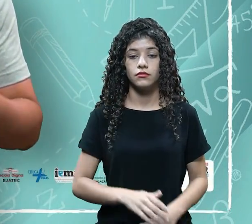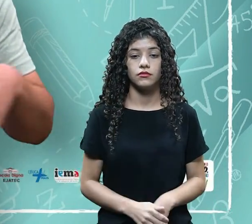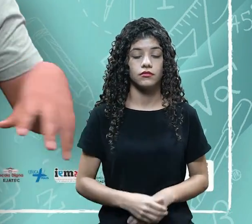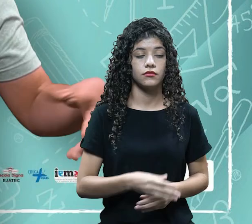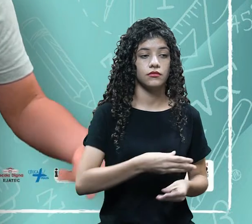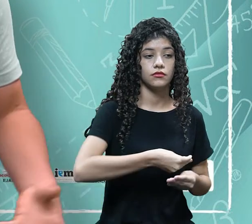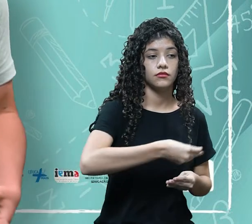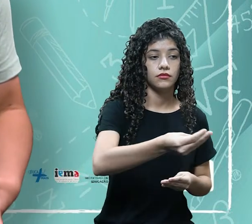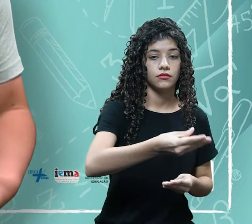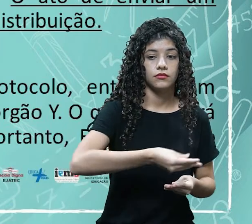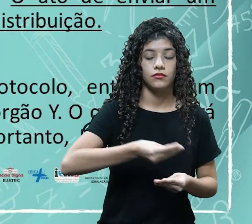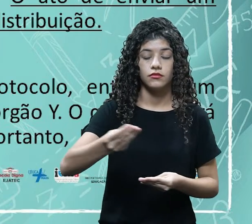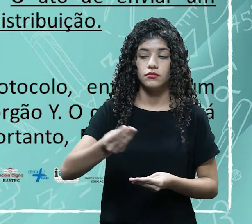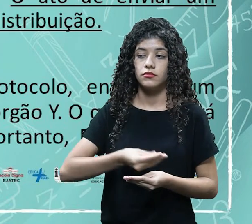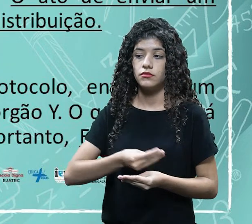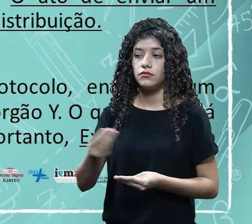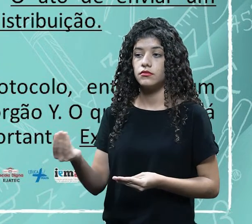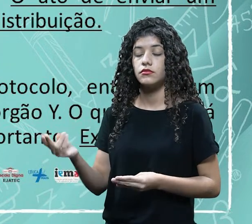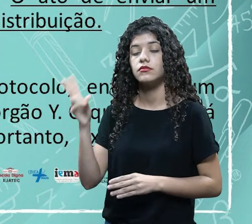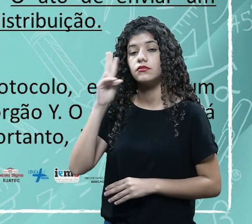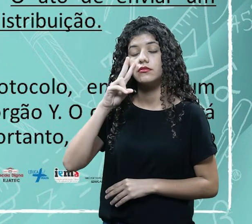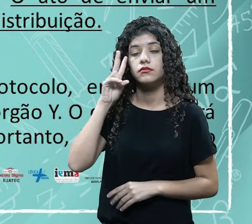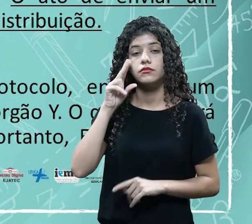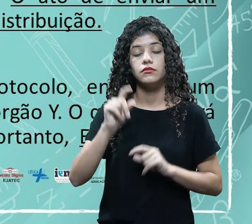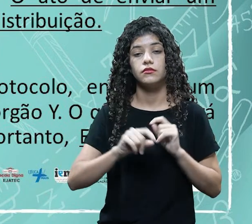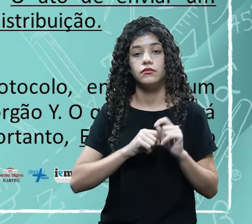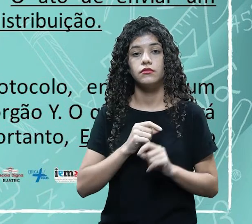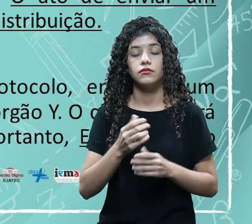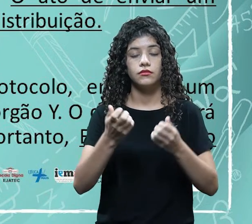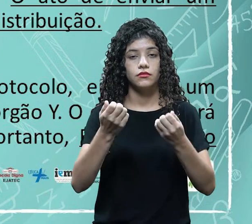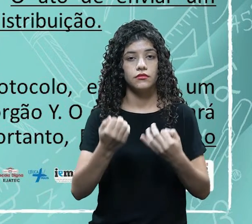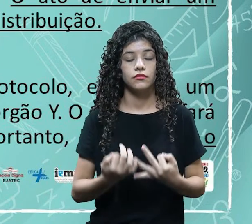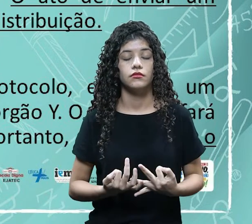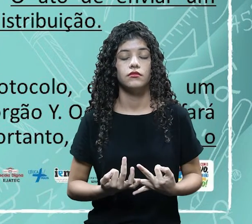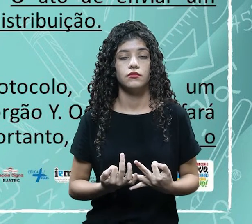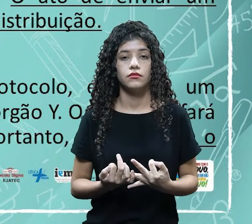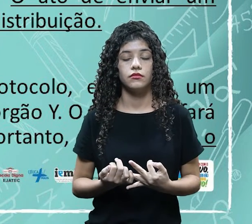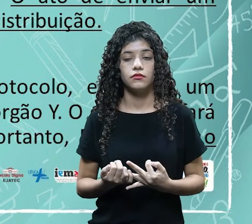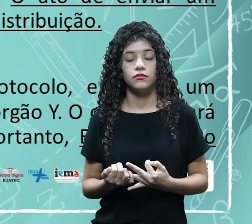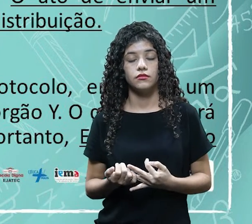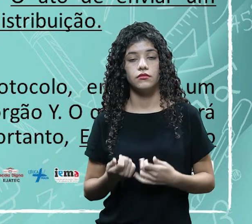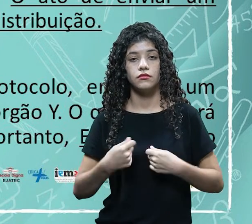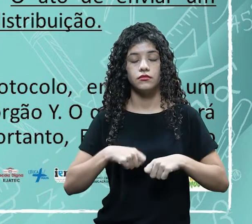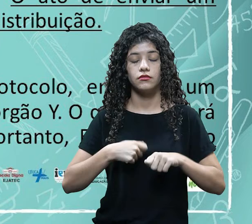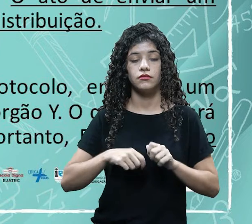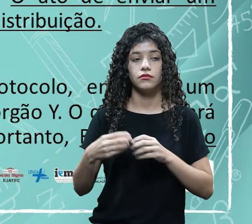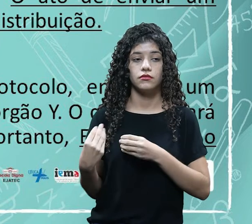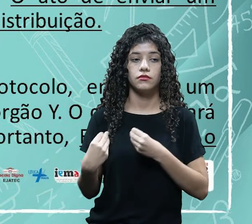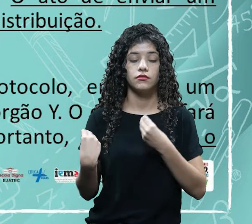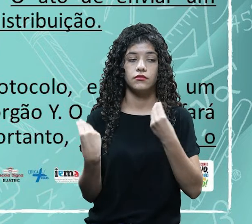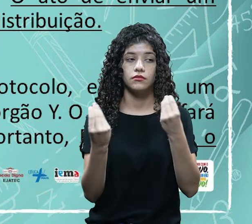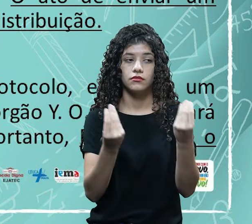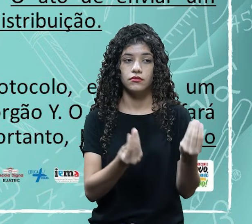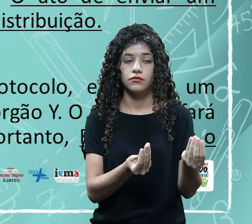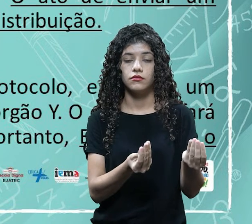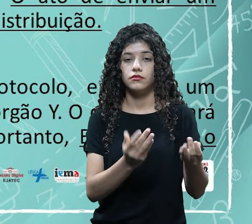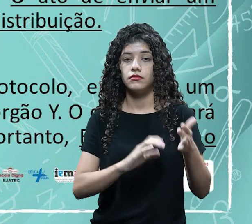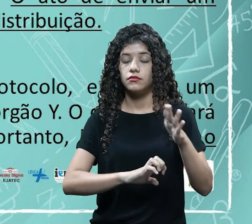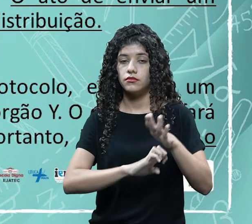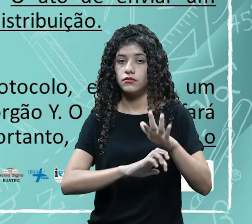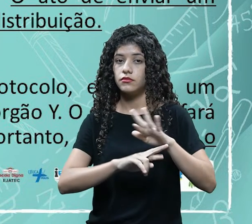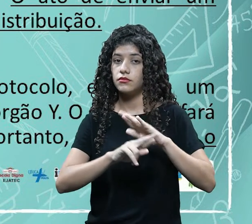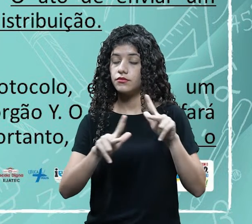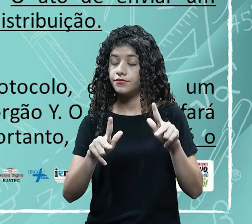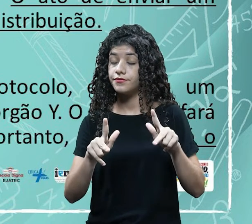estou distribuindo. Mas lembra lá daquele caso que eu falei que o determinado servidor queria enviar um documento para